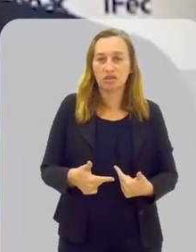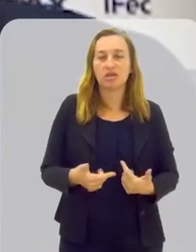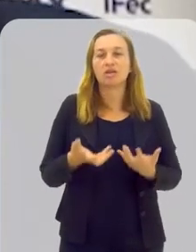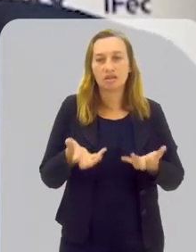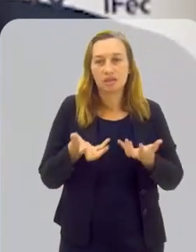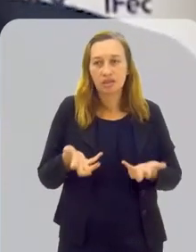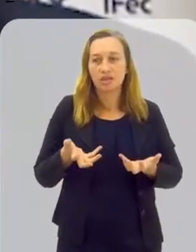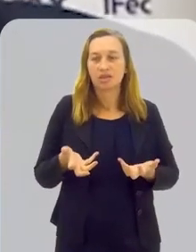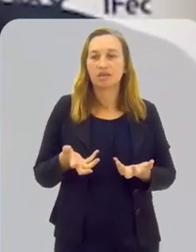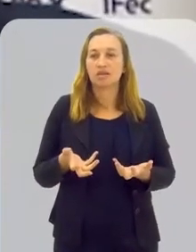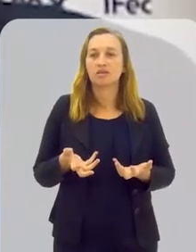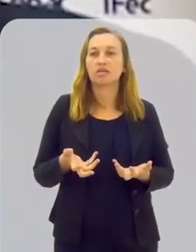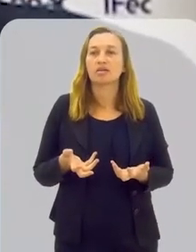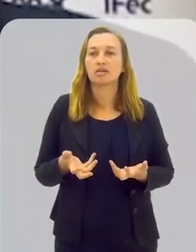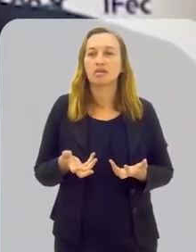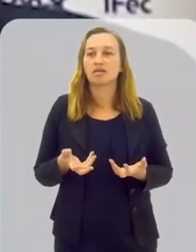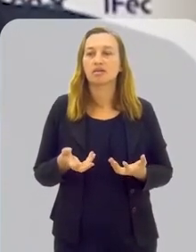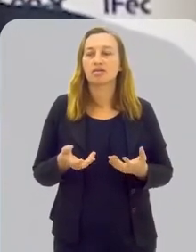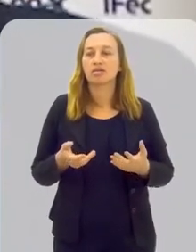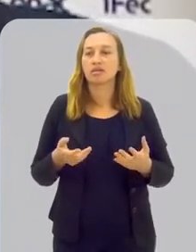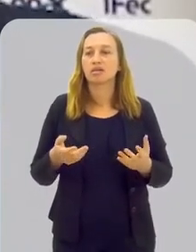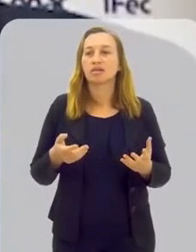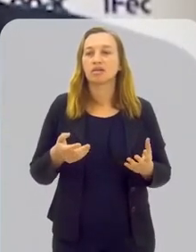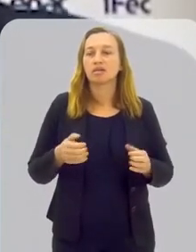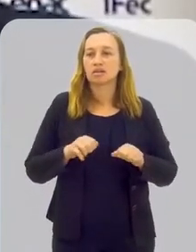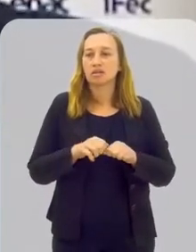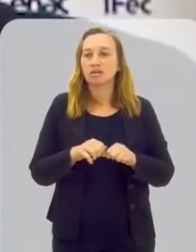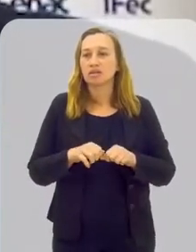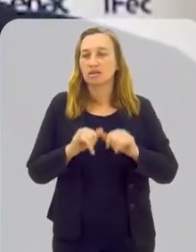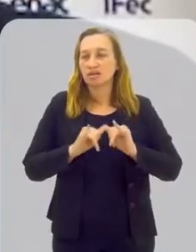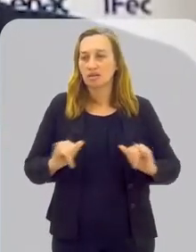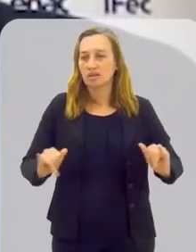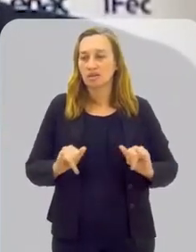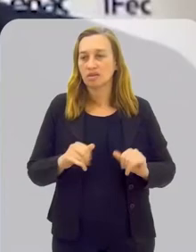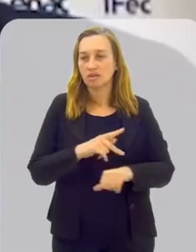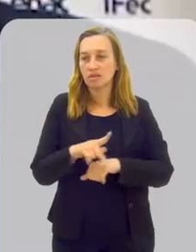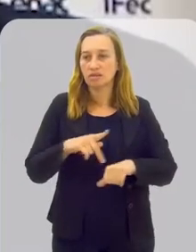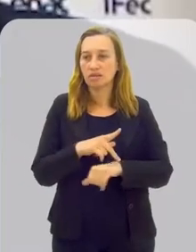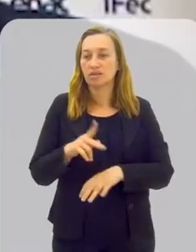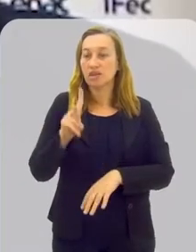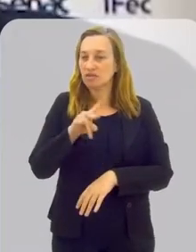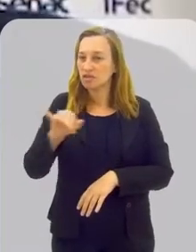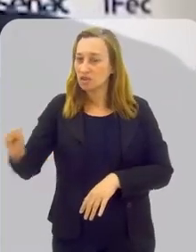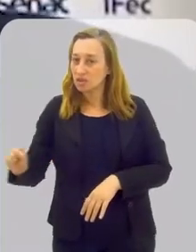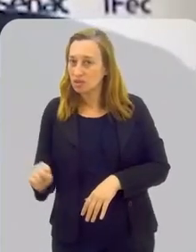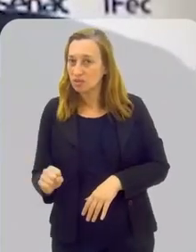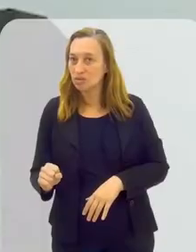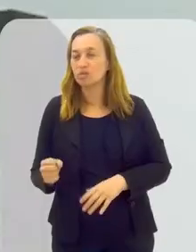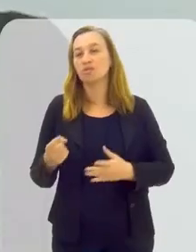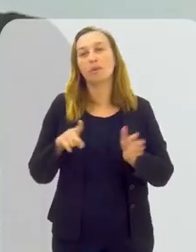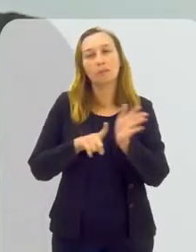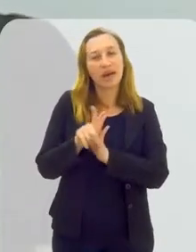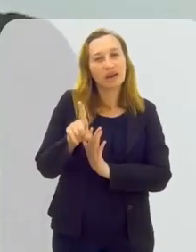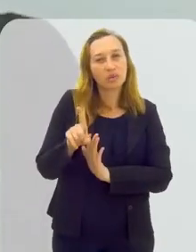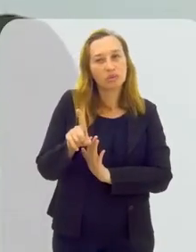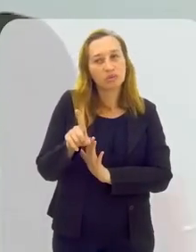protagonista dessa ação mas que a gente quer que tenha repercussão em todo o país